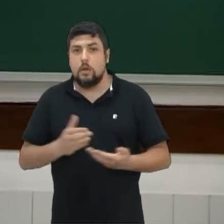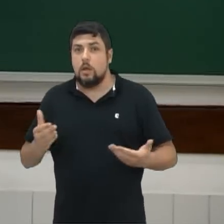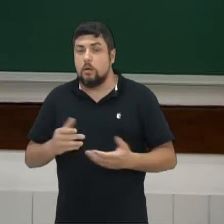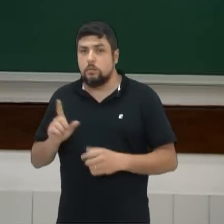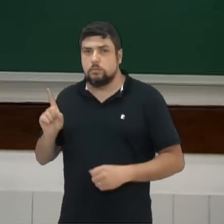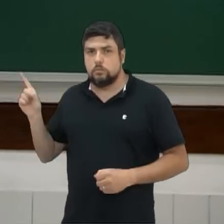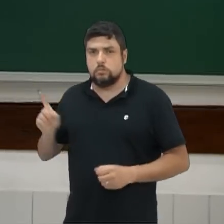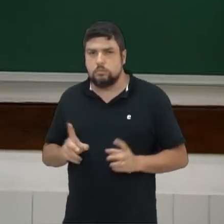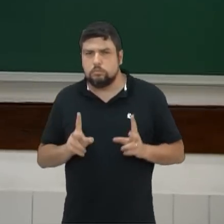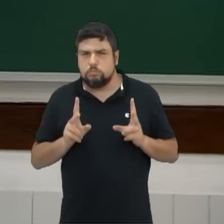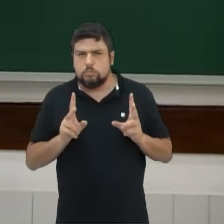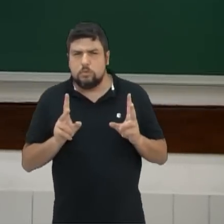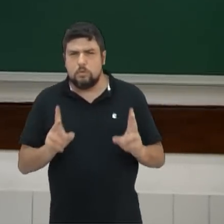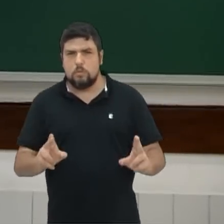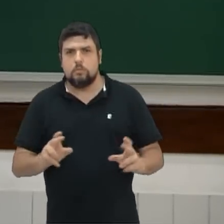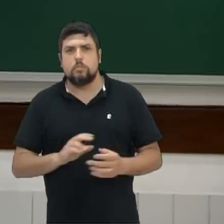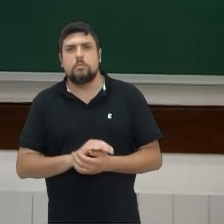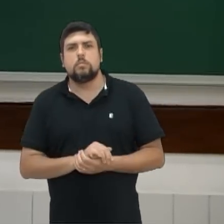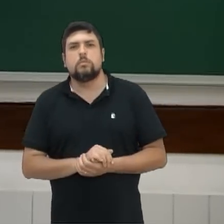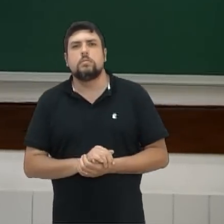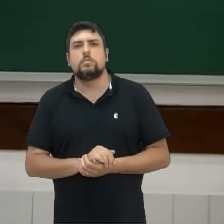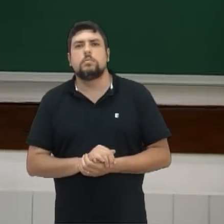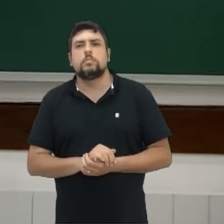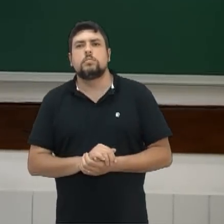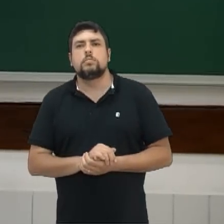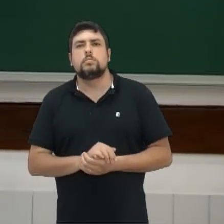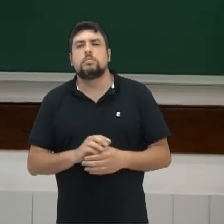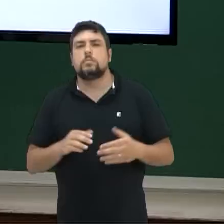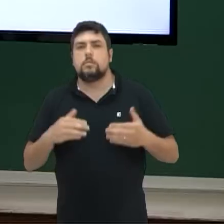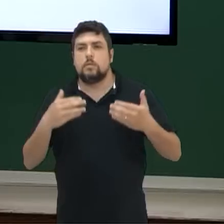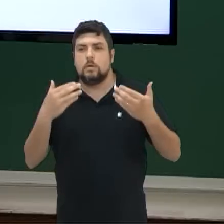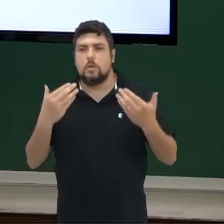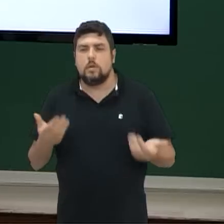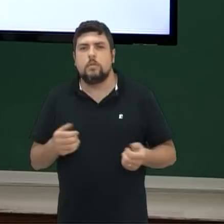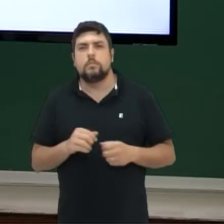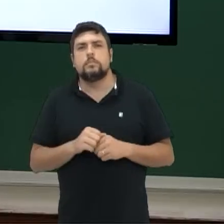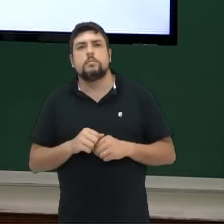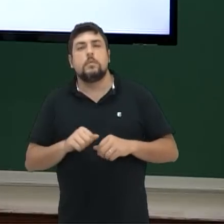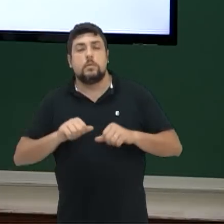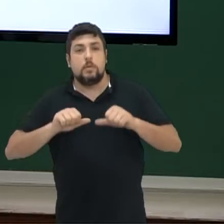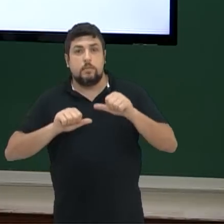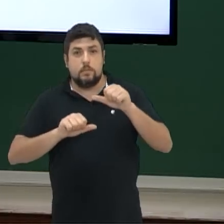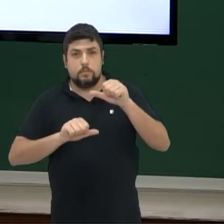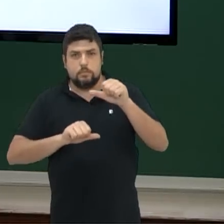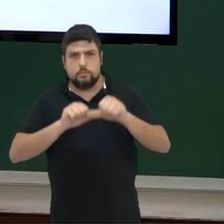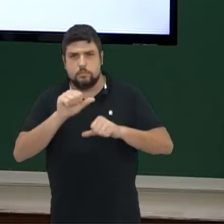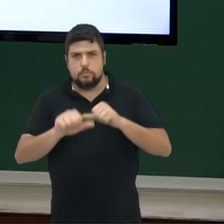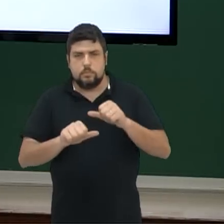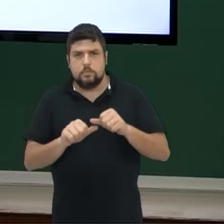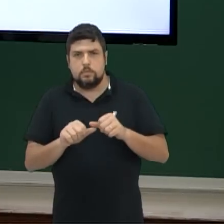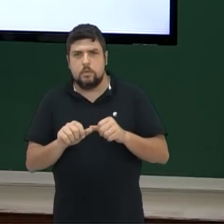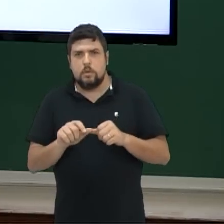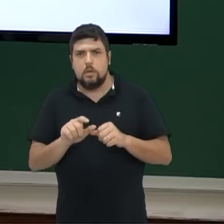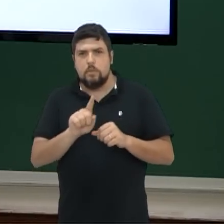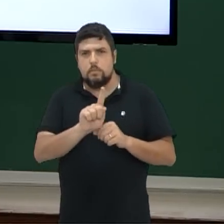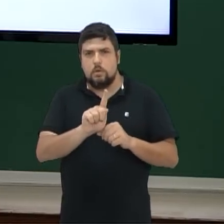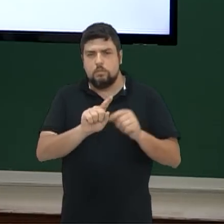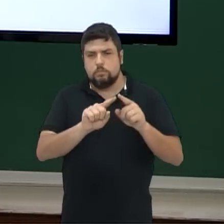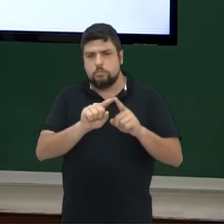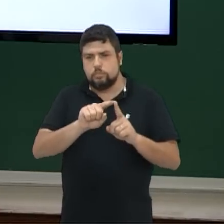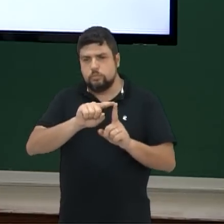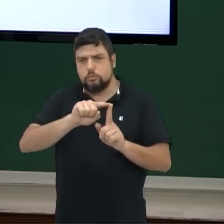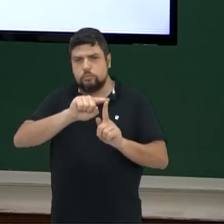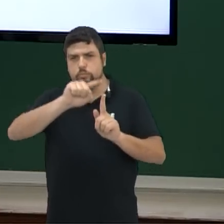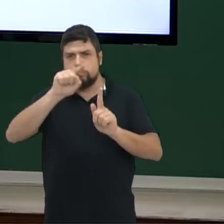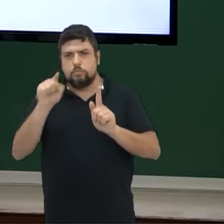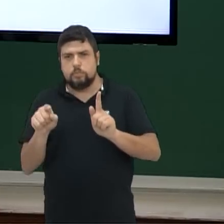isso então, nossa aula agora de transformação? Para transformar uma unidade de massa em outra, basta